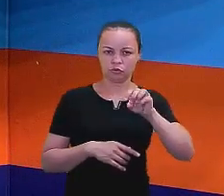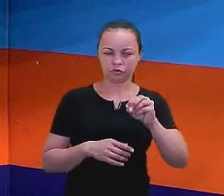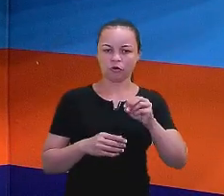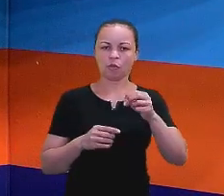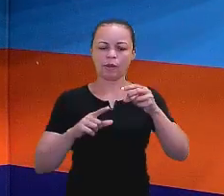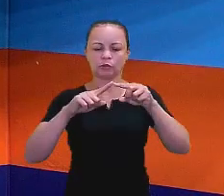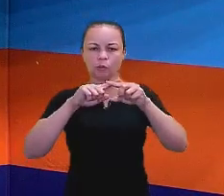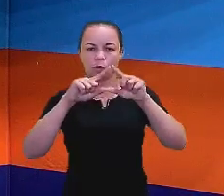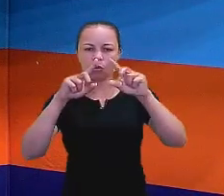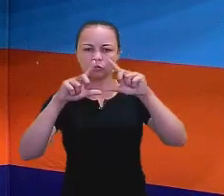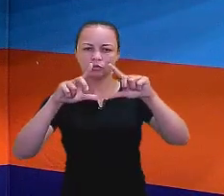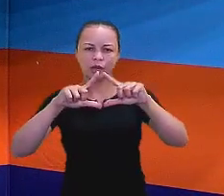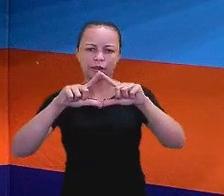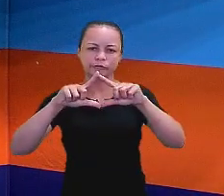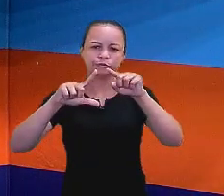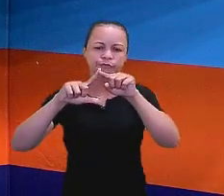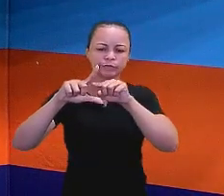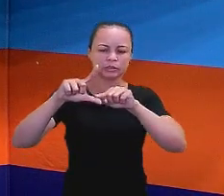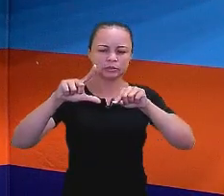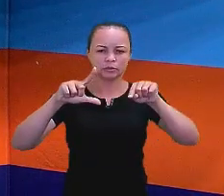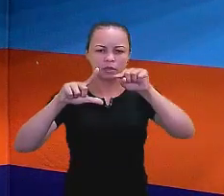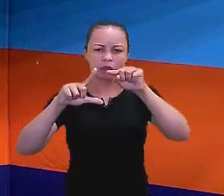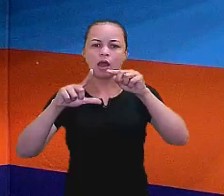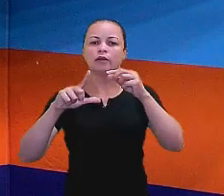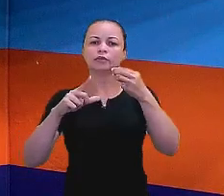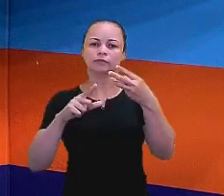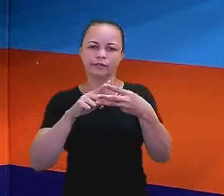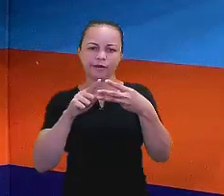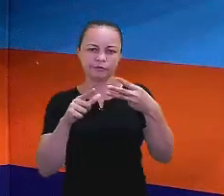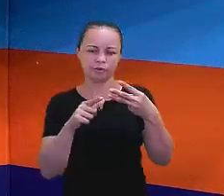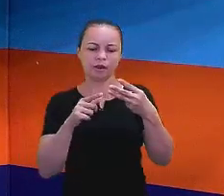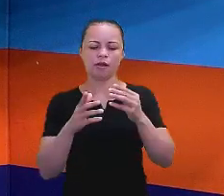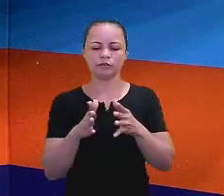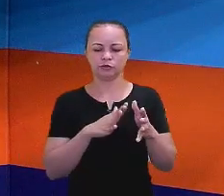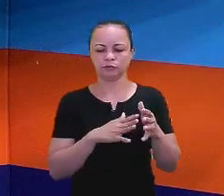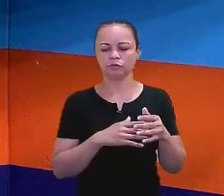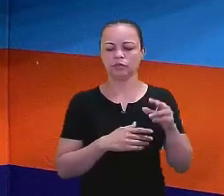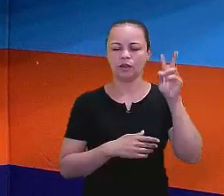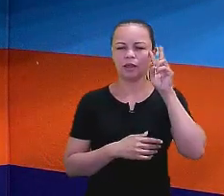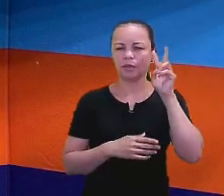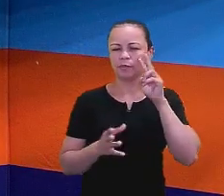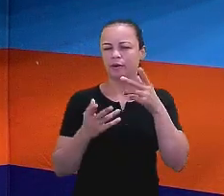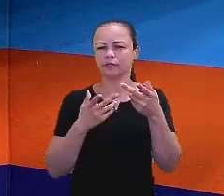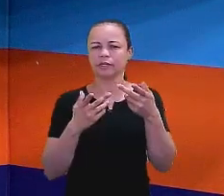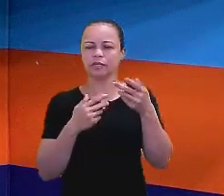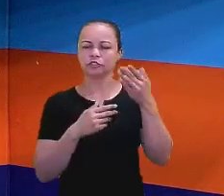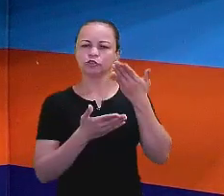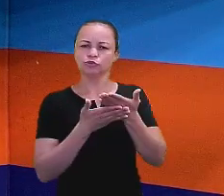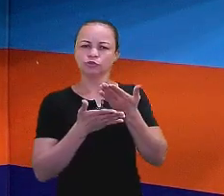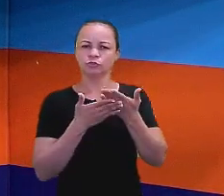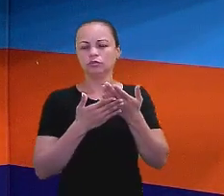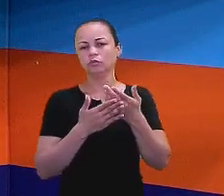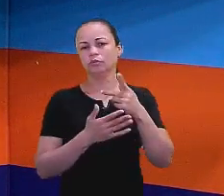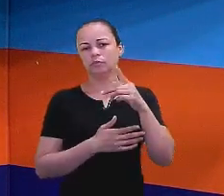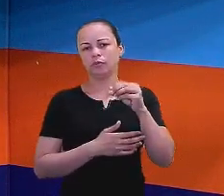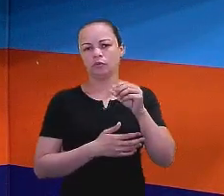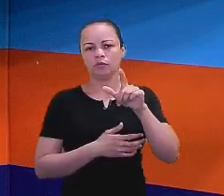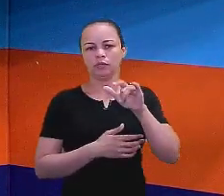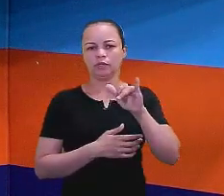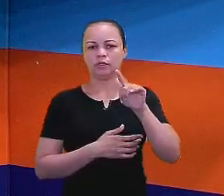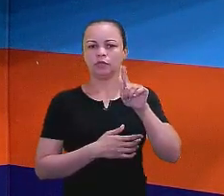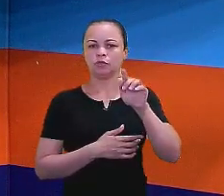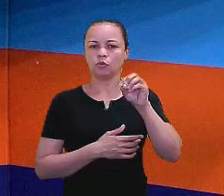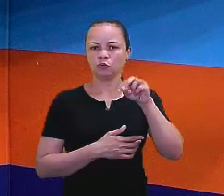lados. Lembra aí que a gente trouxe a ideia de polígonos? Então, a gente vai trazer aqui a ideia do triângulo, mas sempre lembrando que ele é o quê?